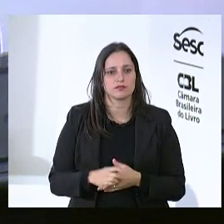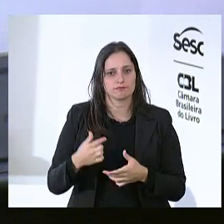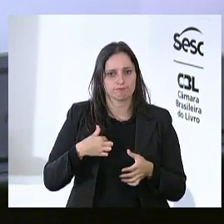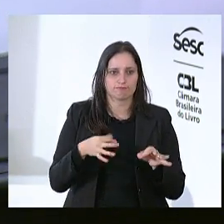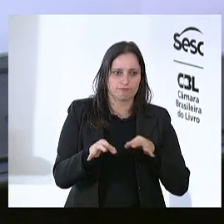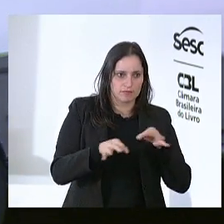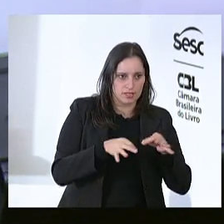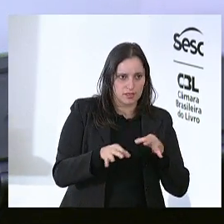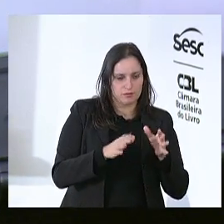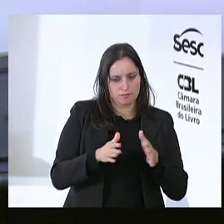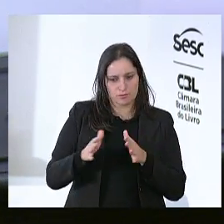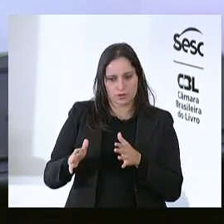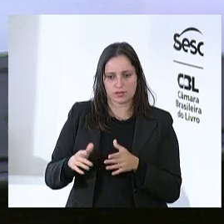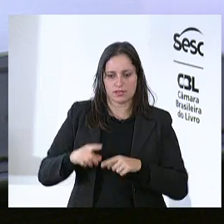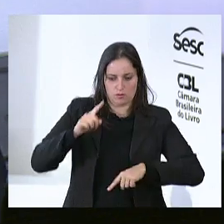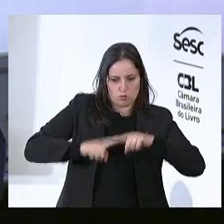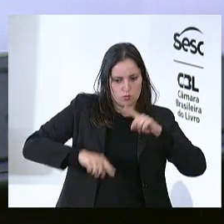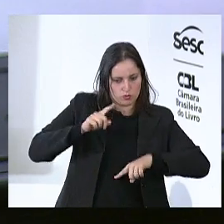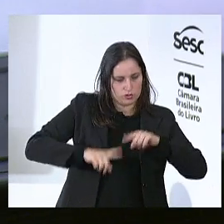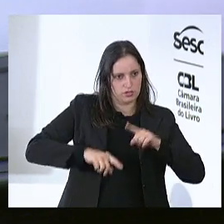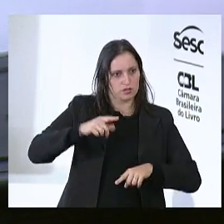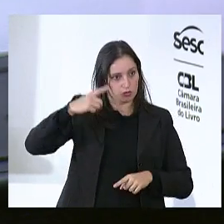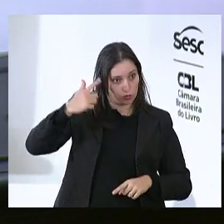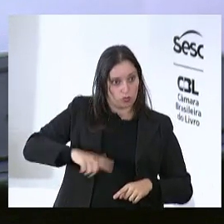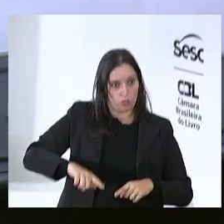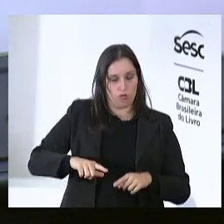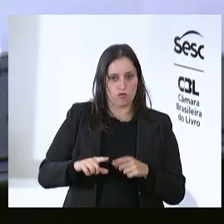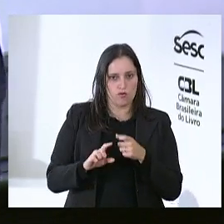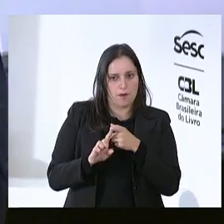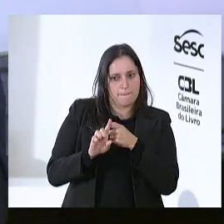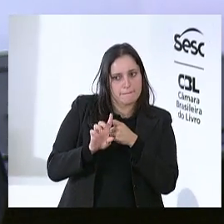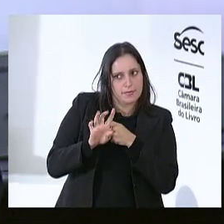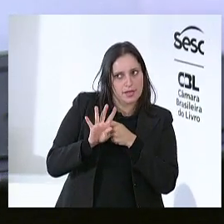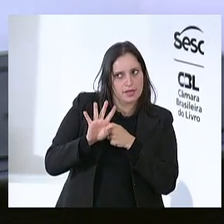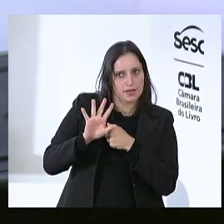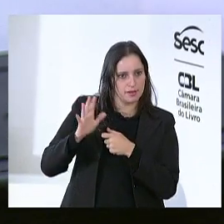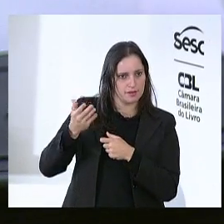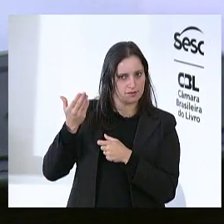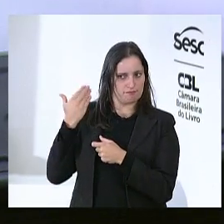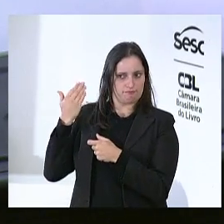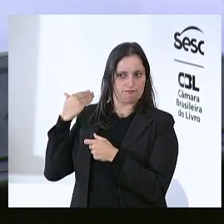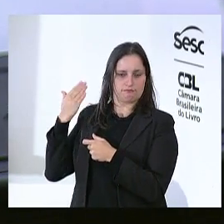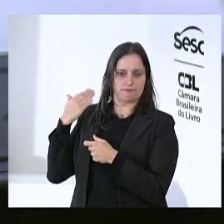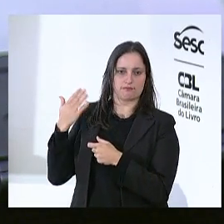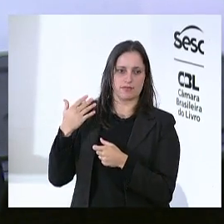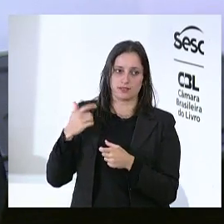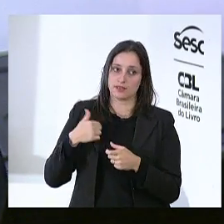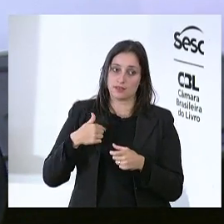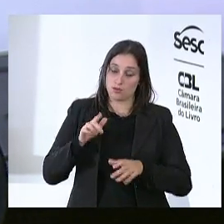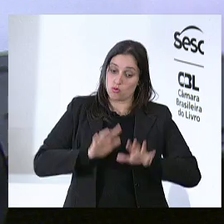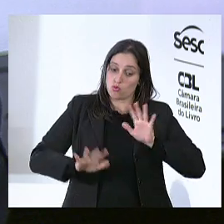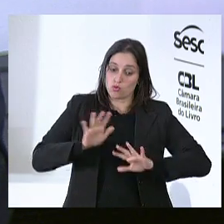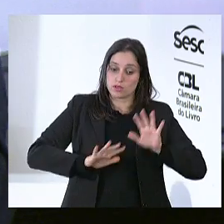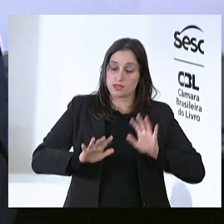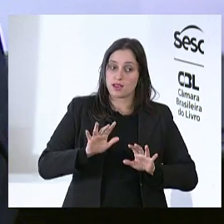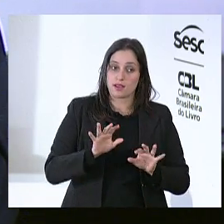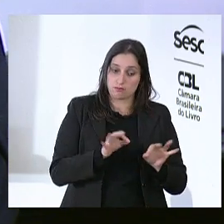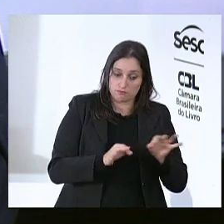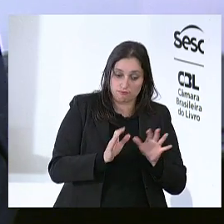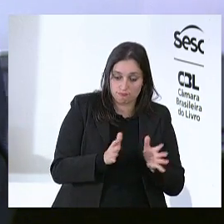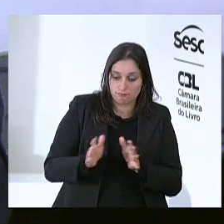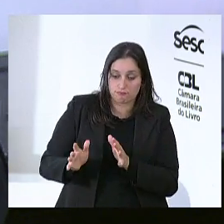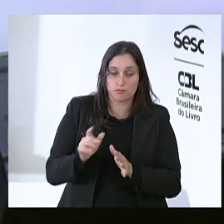de repolitização, vamos dizer assim, nos últimos meses, último ano aí que a gente está vivendo, a gente tem que tomar cuidado com um processo